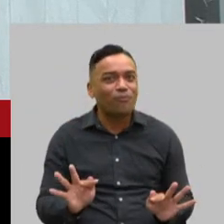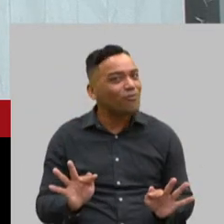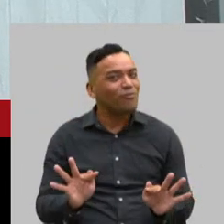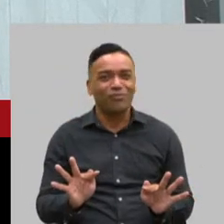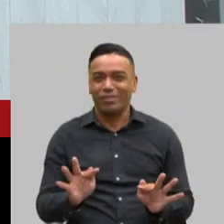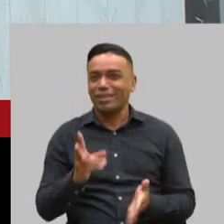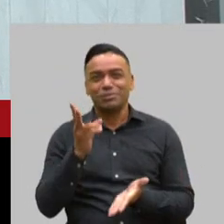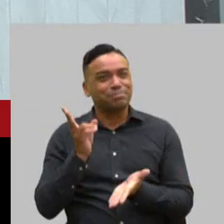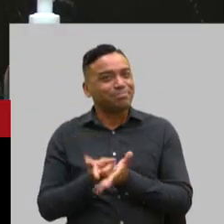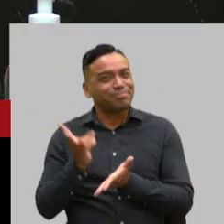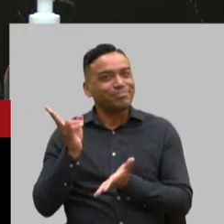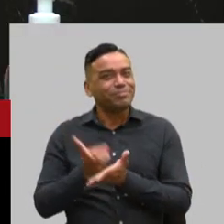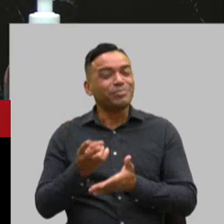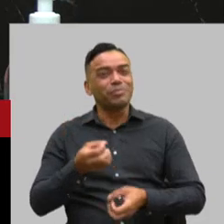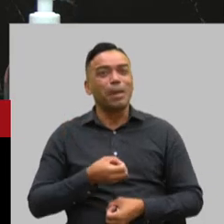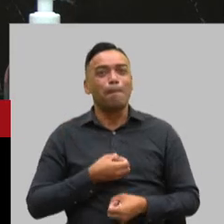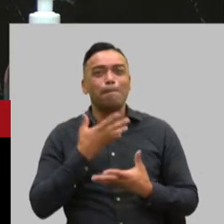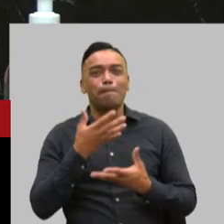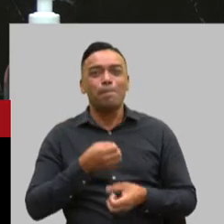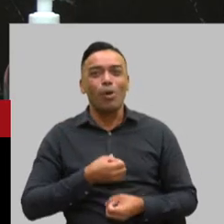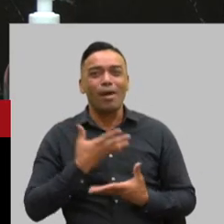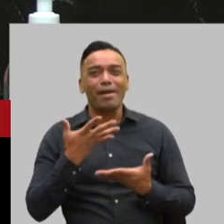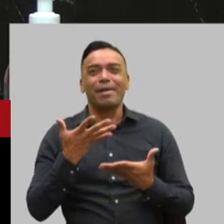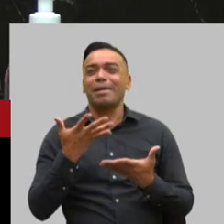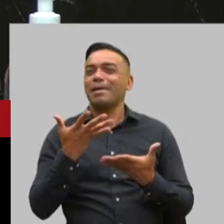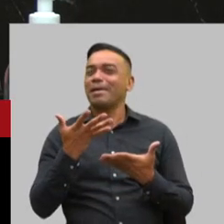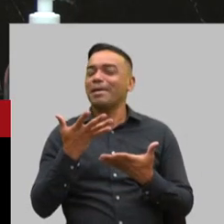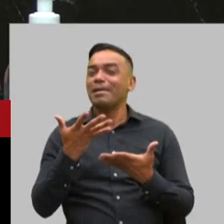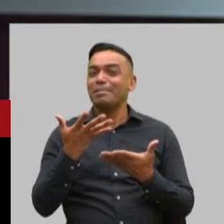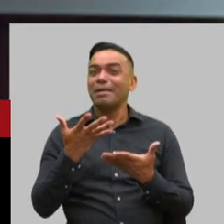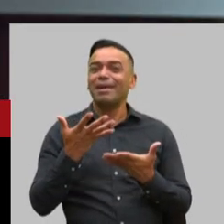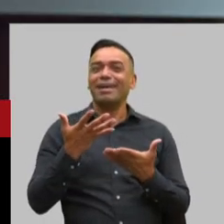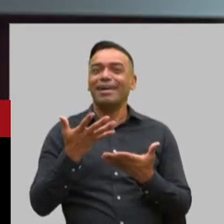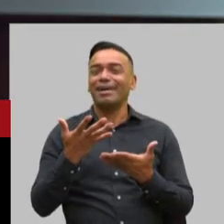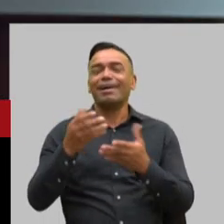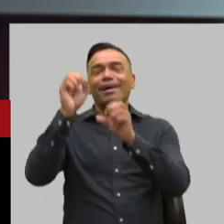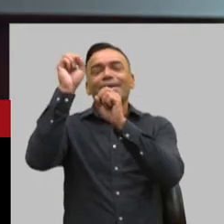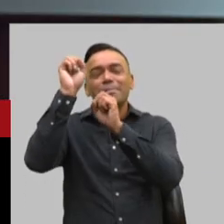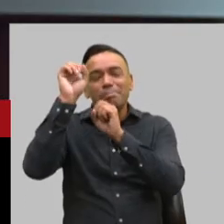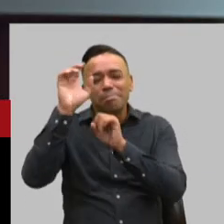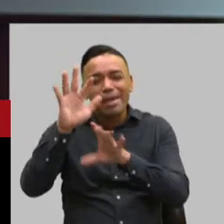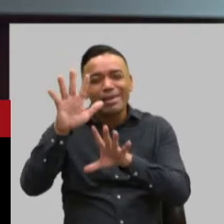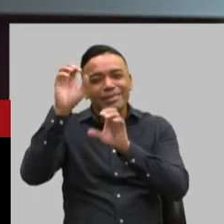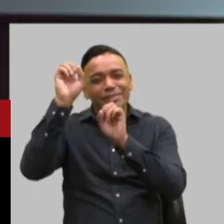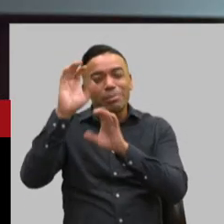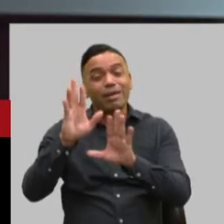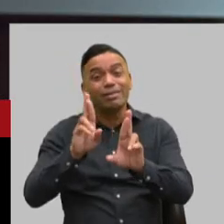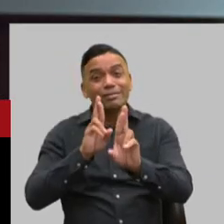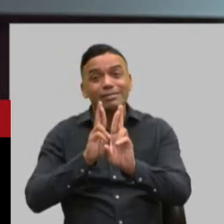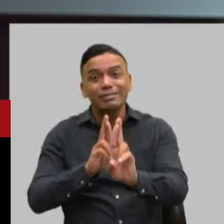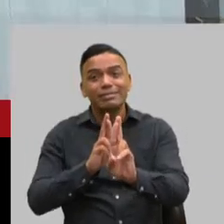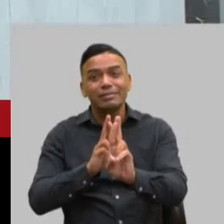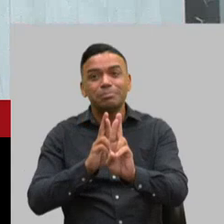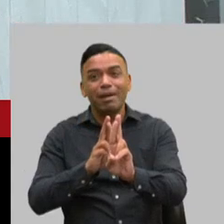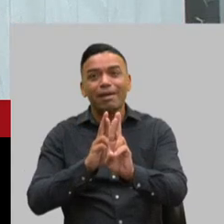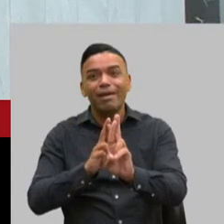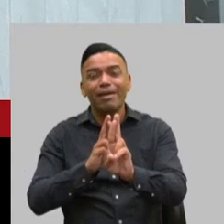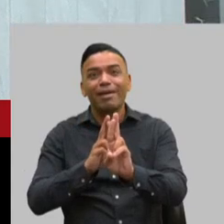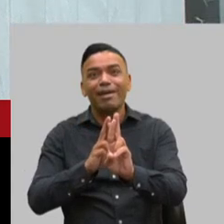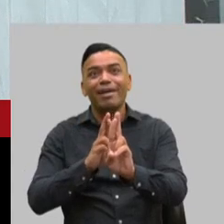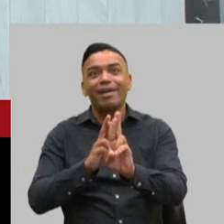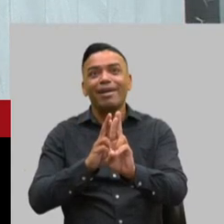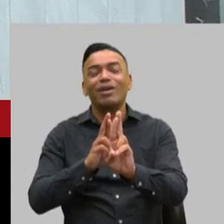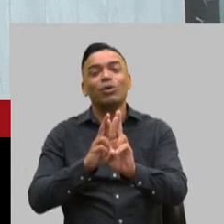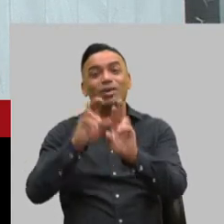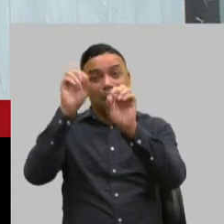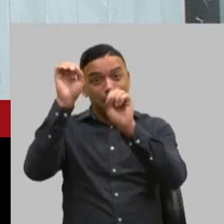eu sempre lembro com ela e com as nossas bênçãos. Eu espero que não façam fila aqui no final para pedir